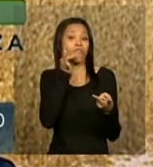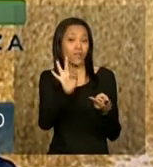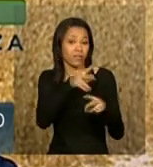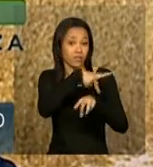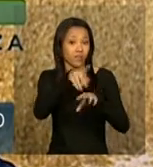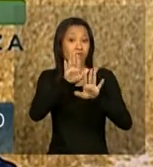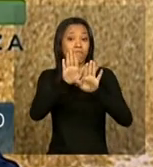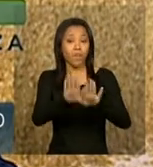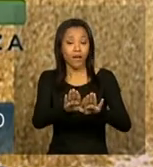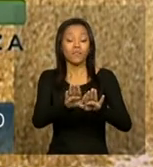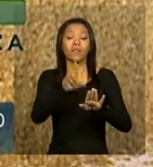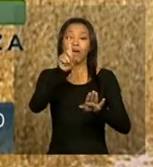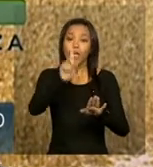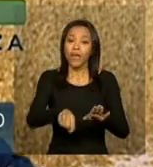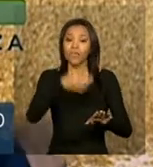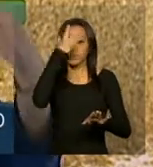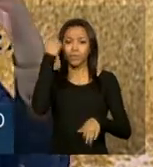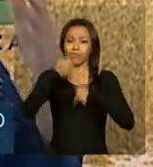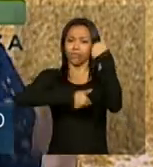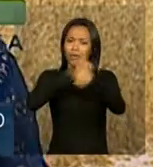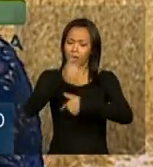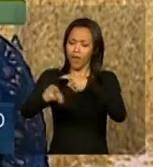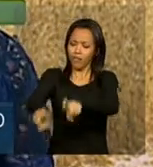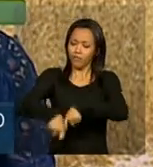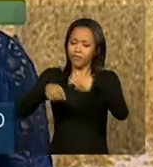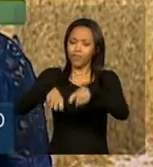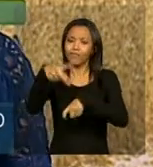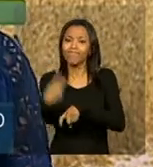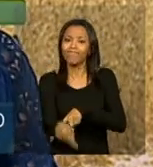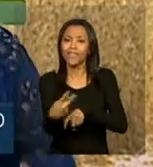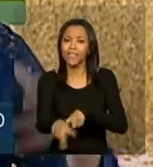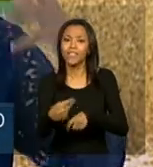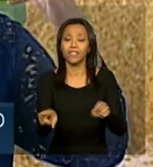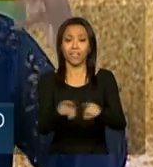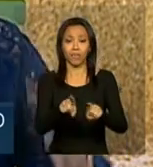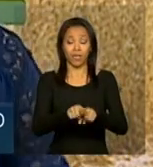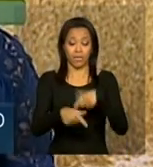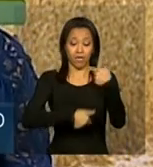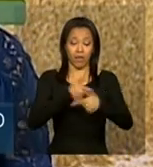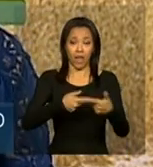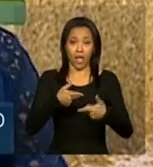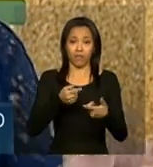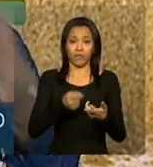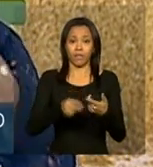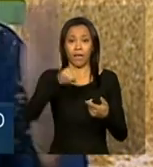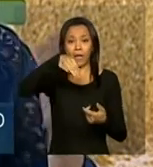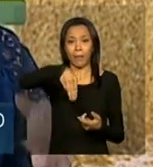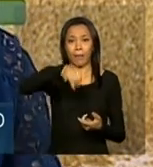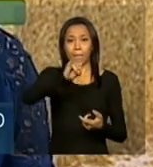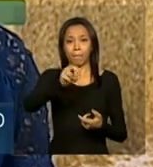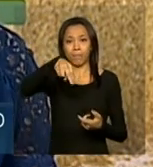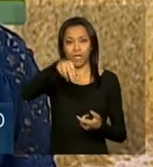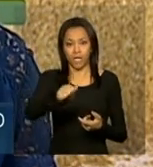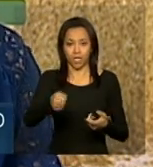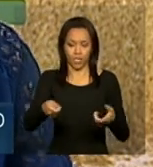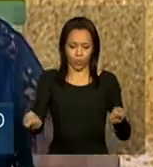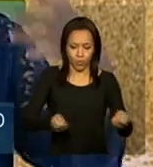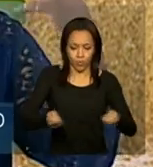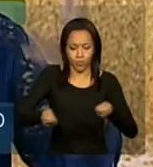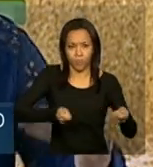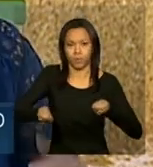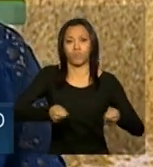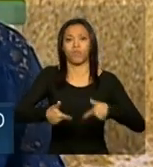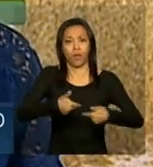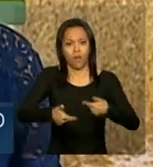nossos produtores rurais, os nossos mineradores, os nossos produtores de commodities em geral,